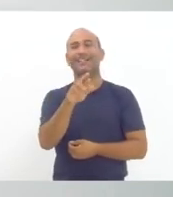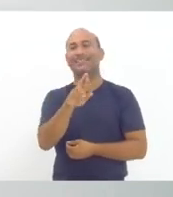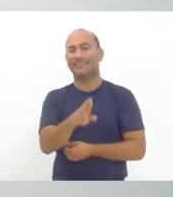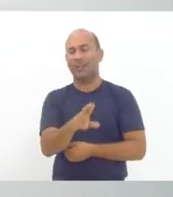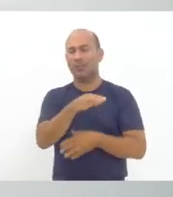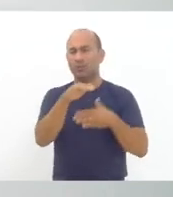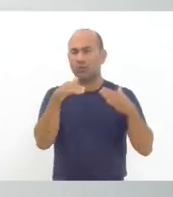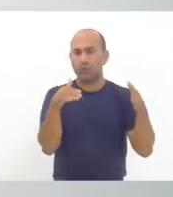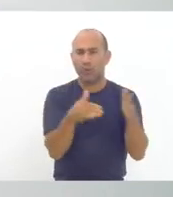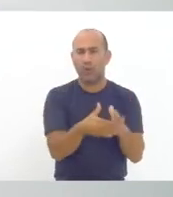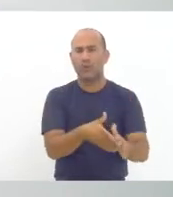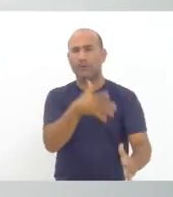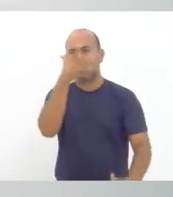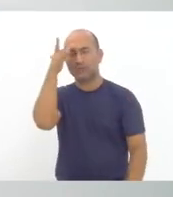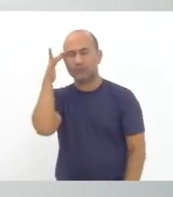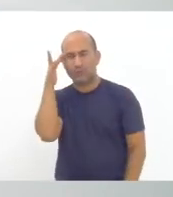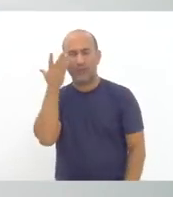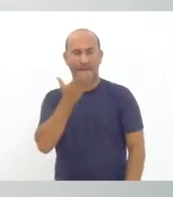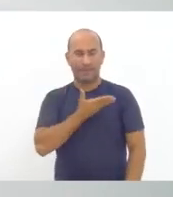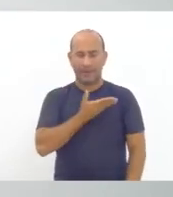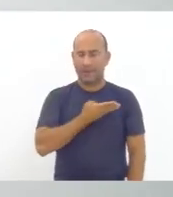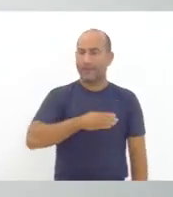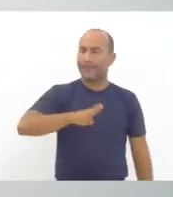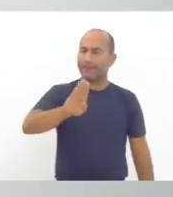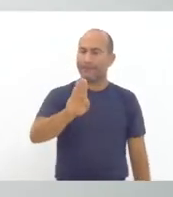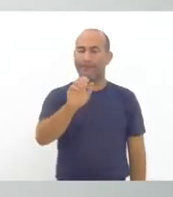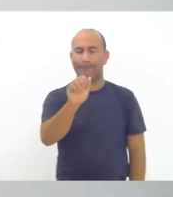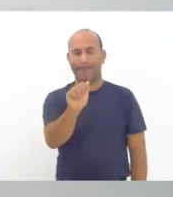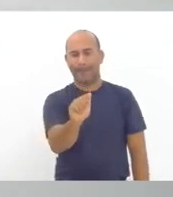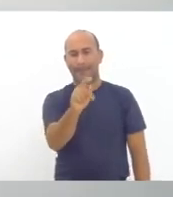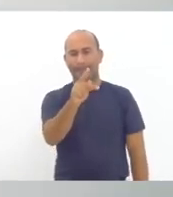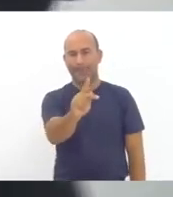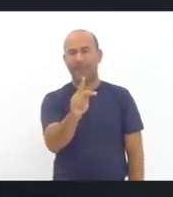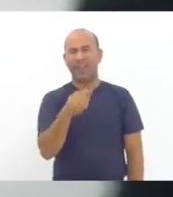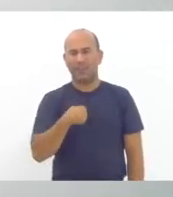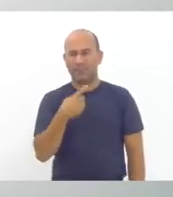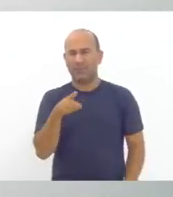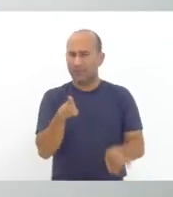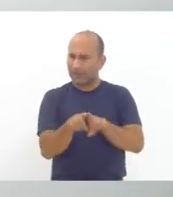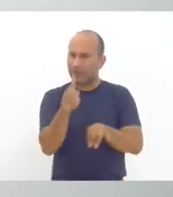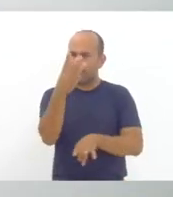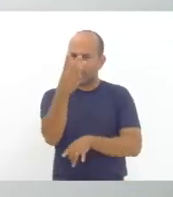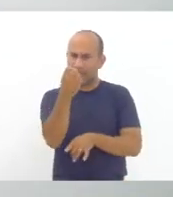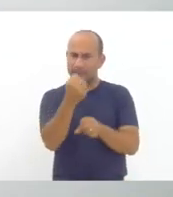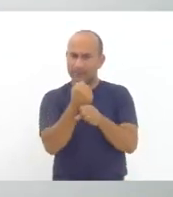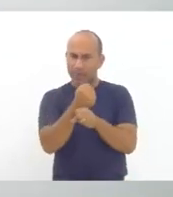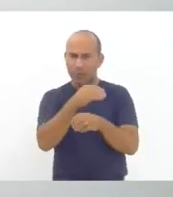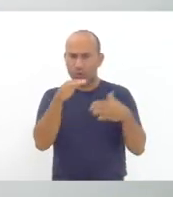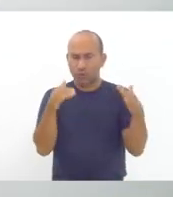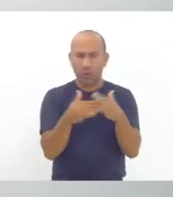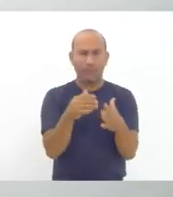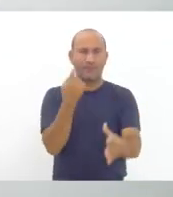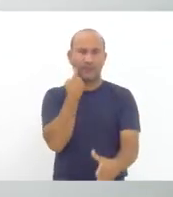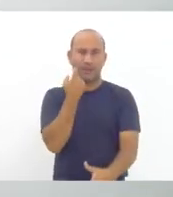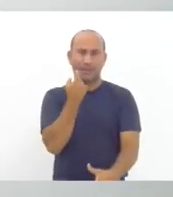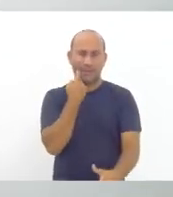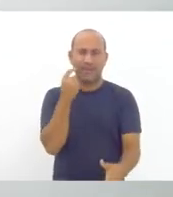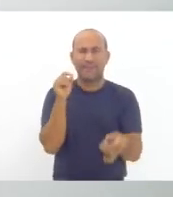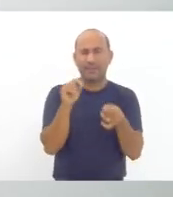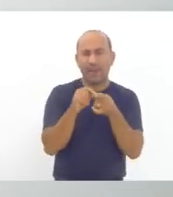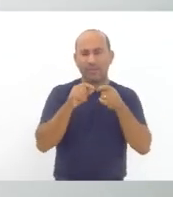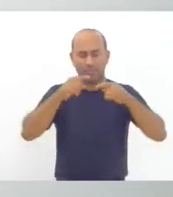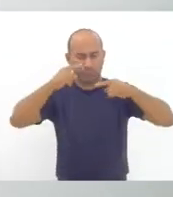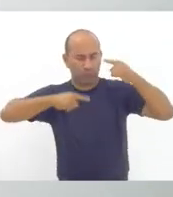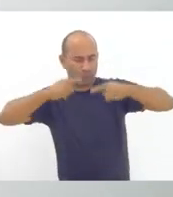parceiros colegas do bar lá na rádio Saara eu também fiquei lá três anos toda sexta-feira fazendo lá uma espécie de